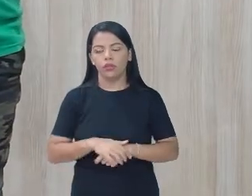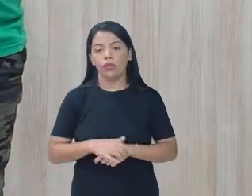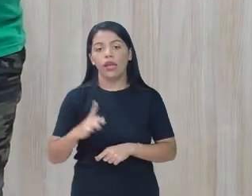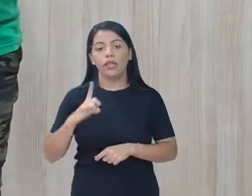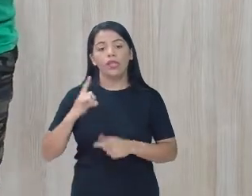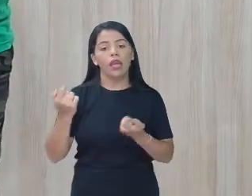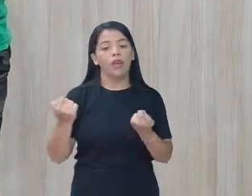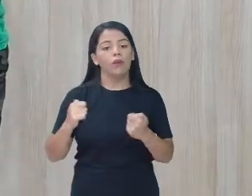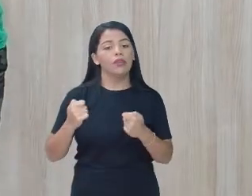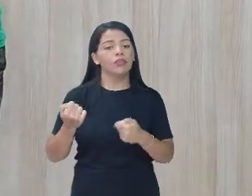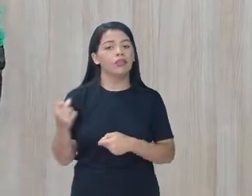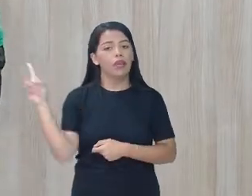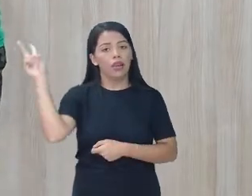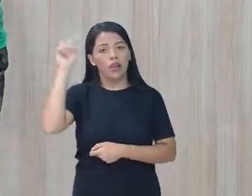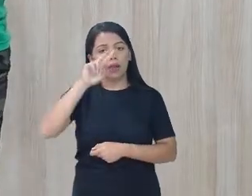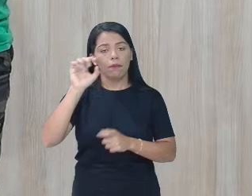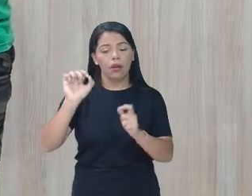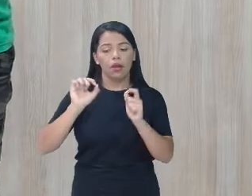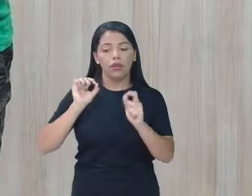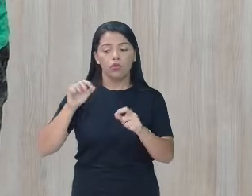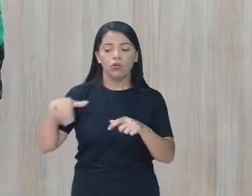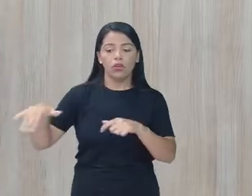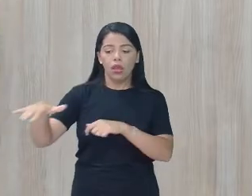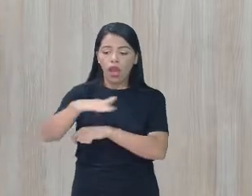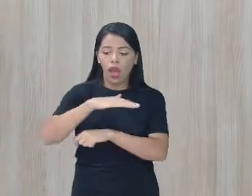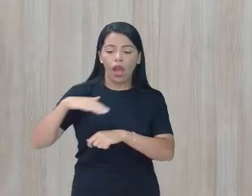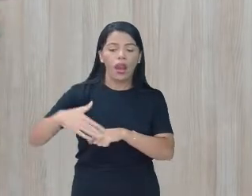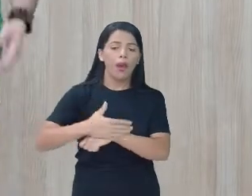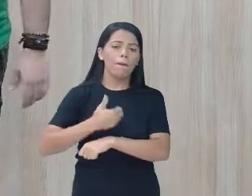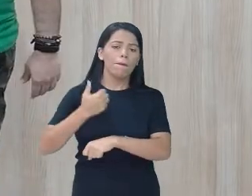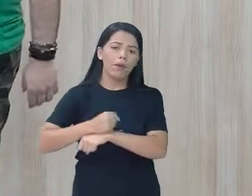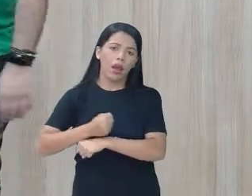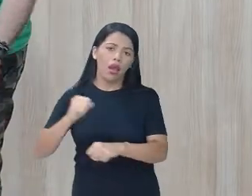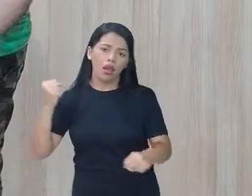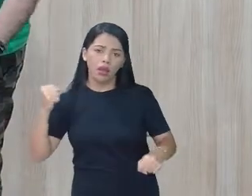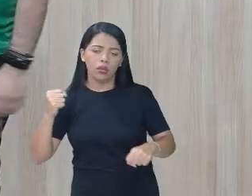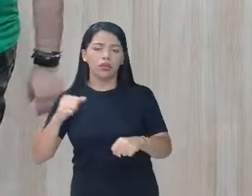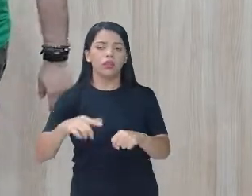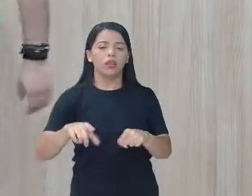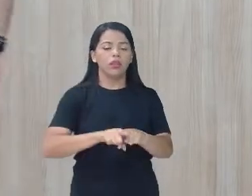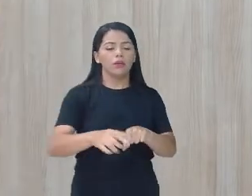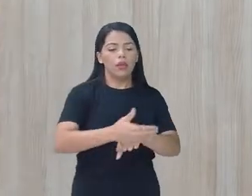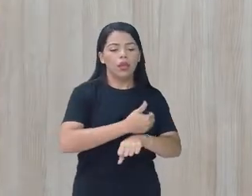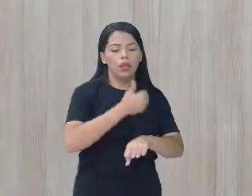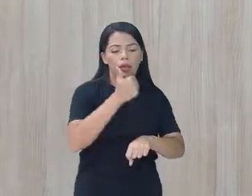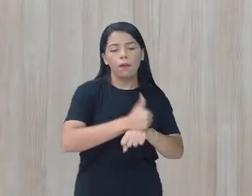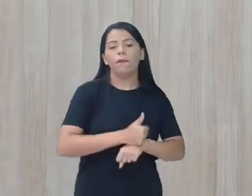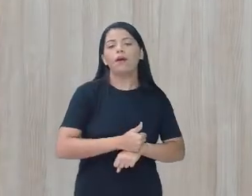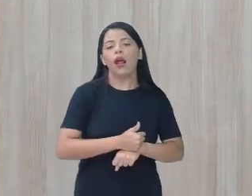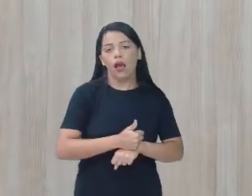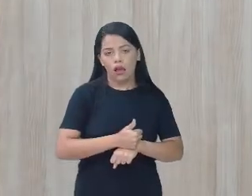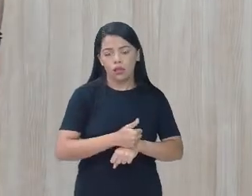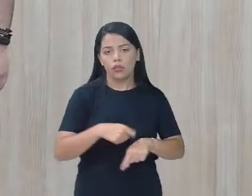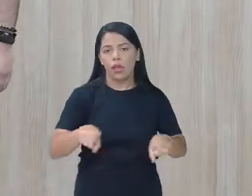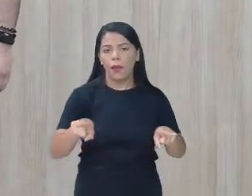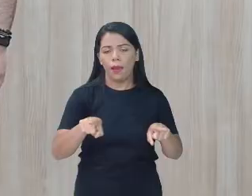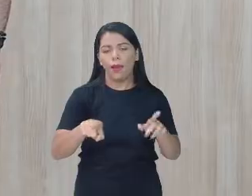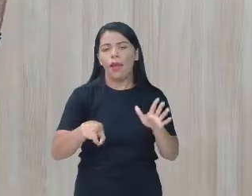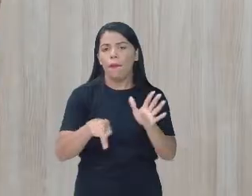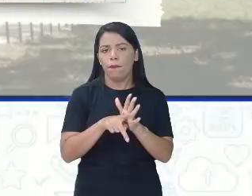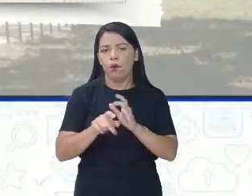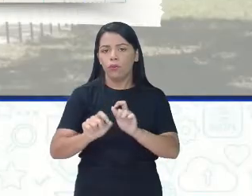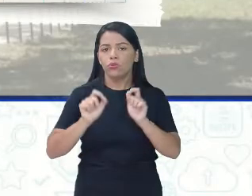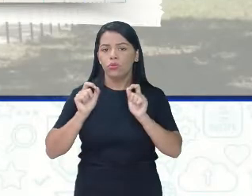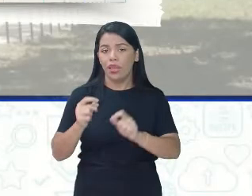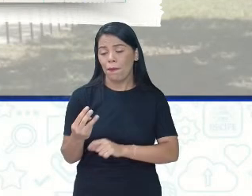tem que lembrar que essas praças, esses parques, né, eles são espaços de memória, né? Todo mundo aí, ó, tem uma